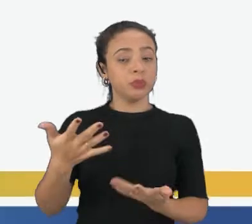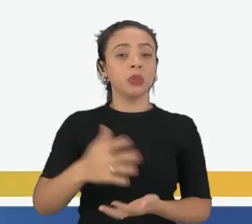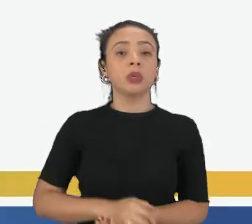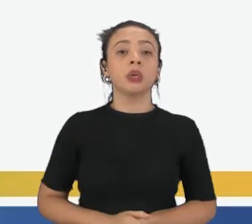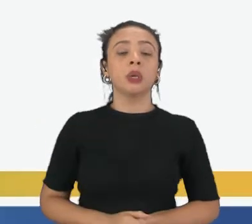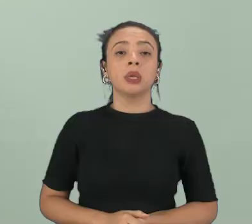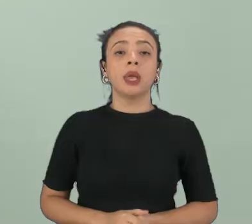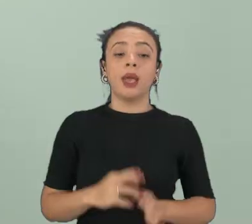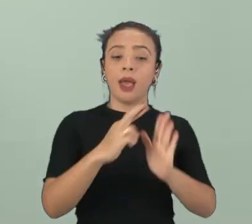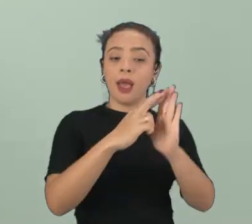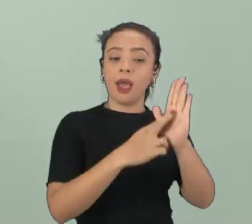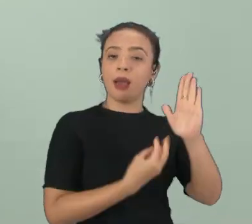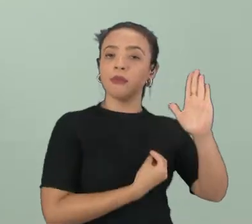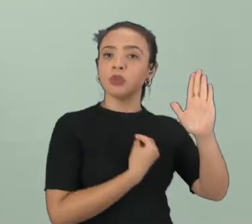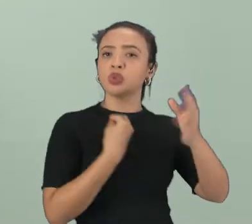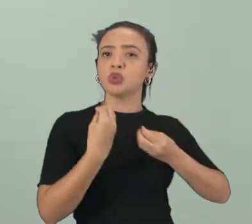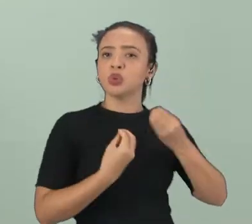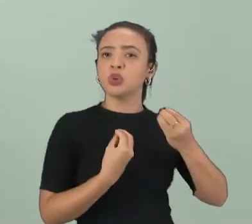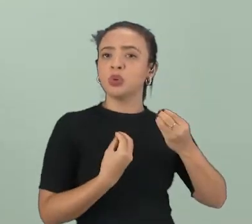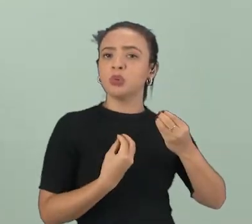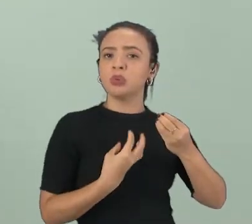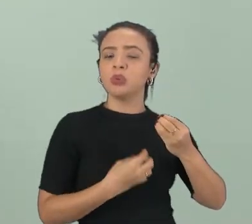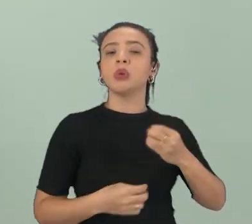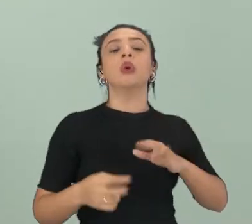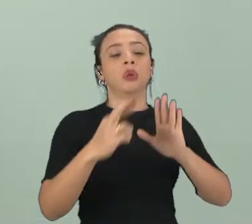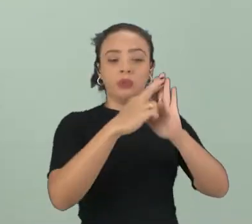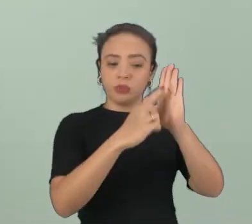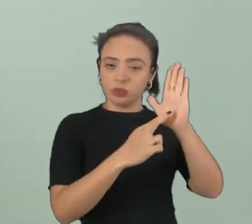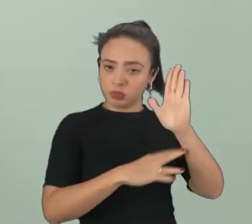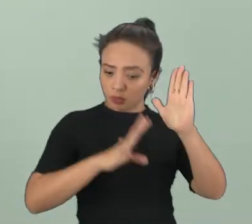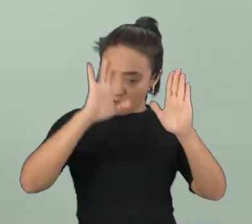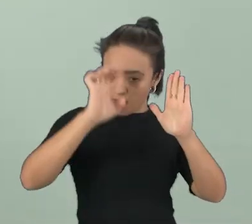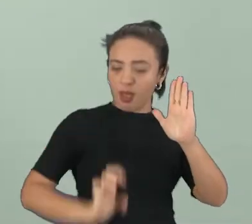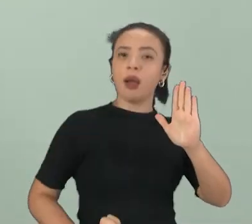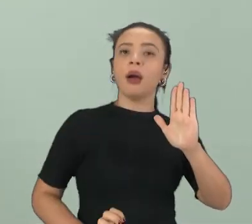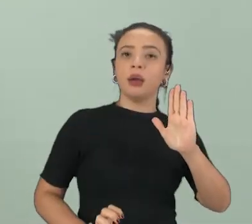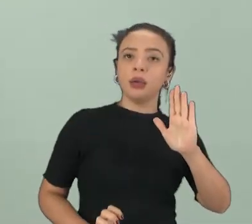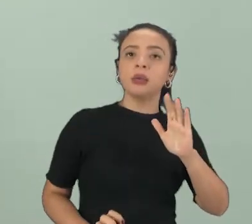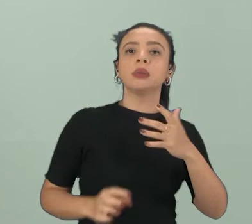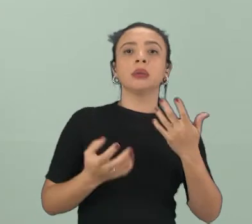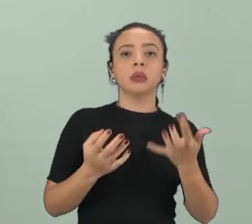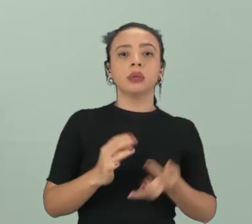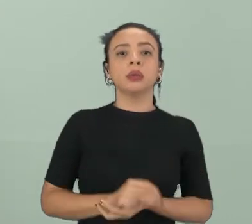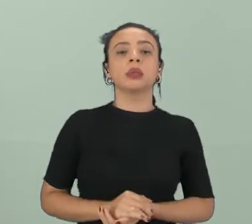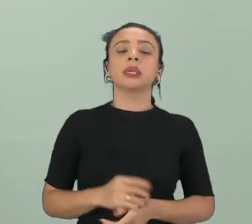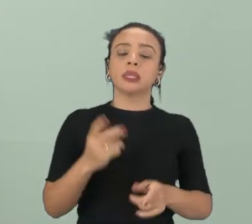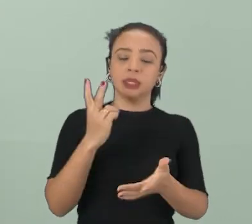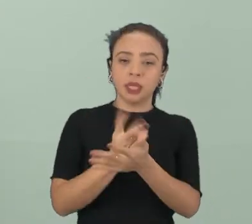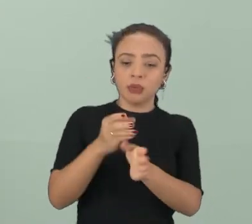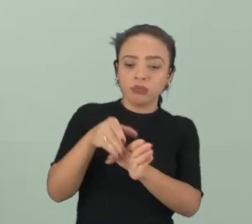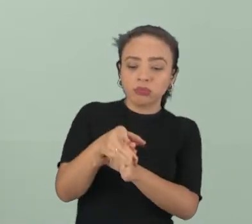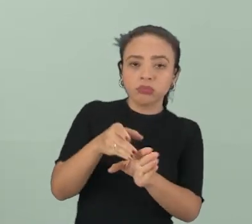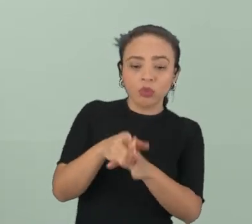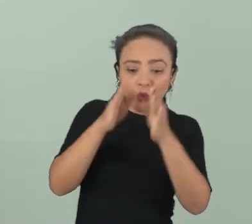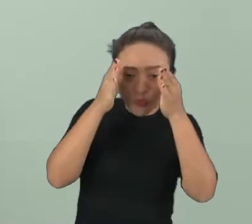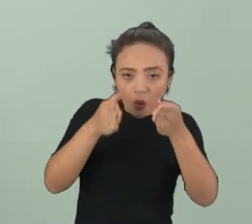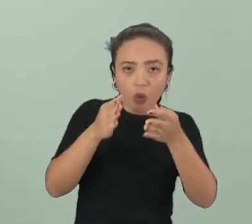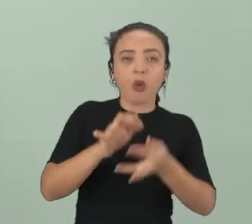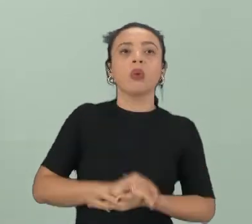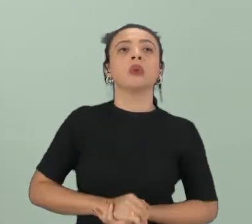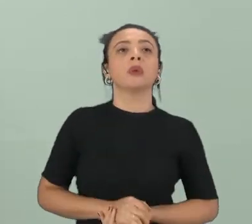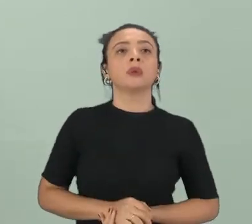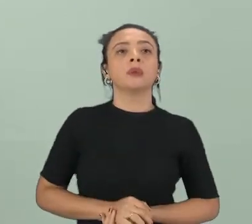ela pauta sua vida ela baseia sua vida por nós mas é essas e são direcionadas especificamente